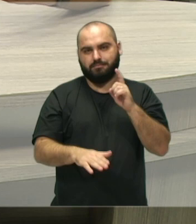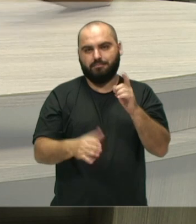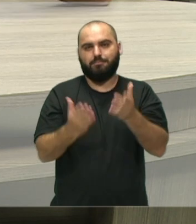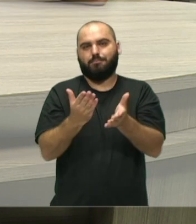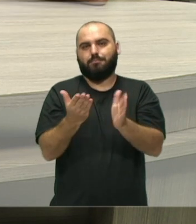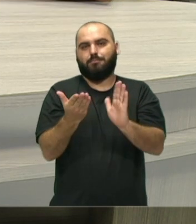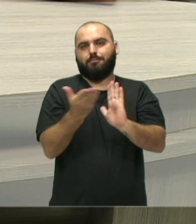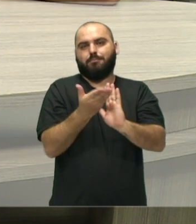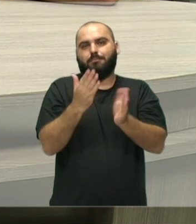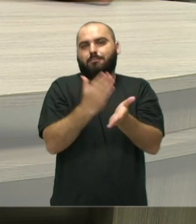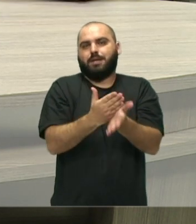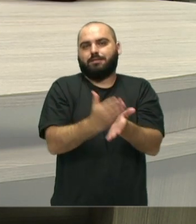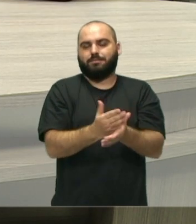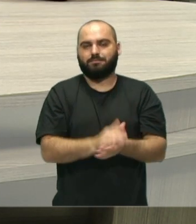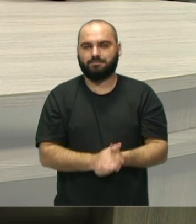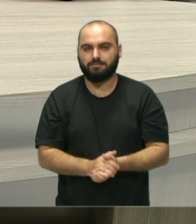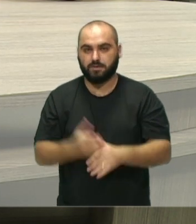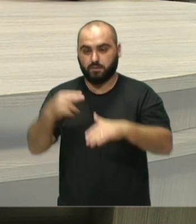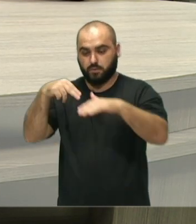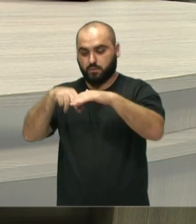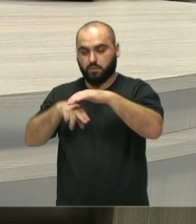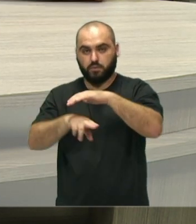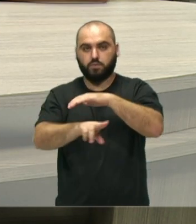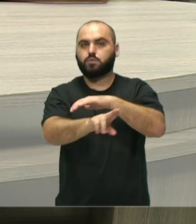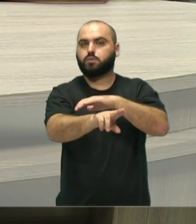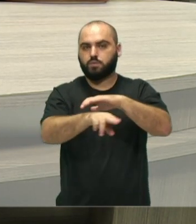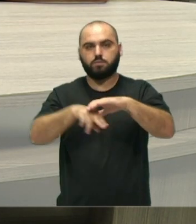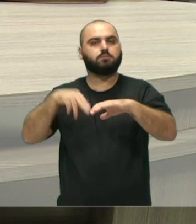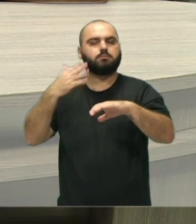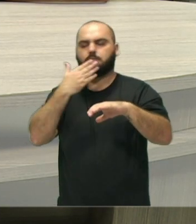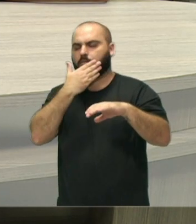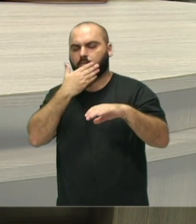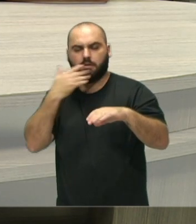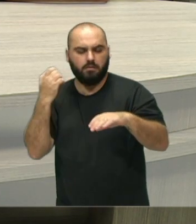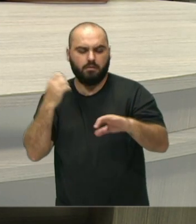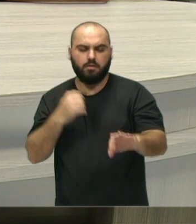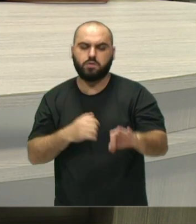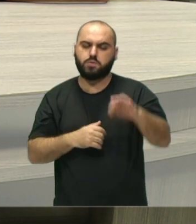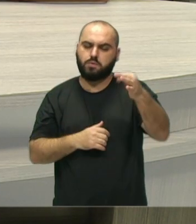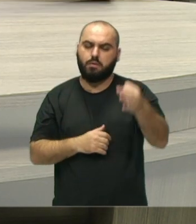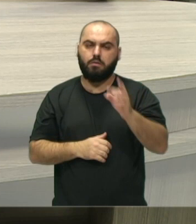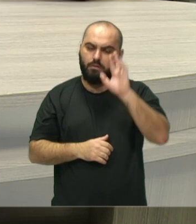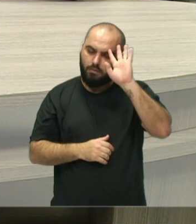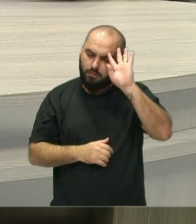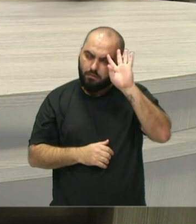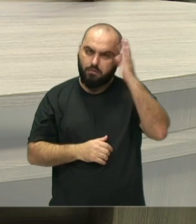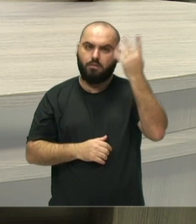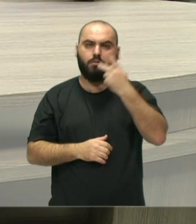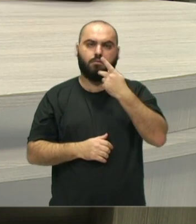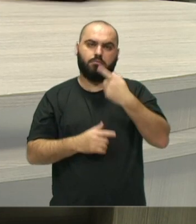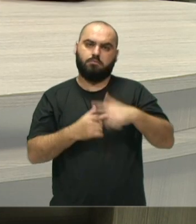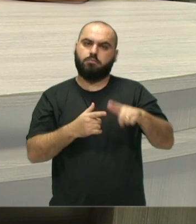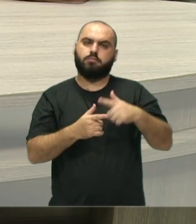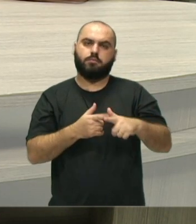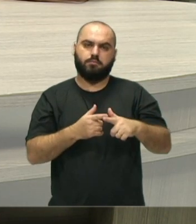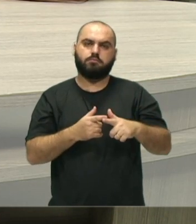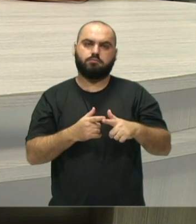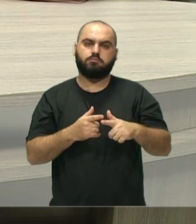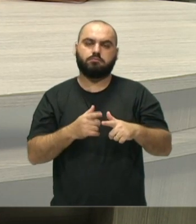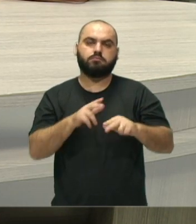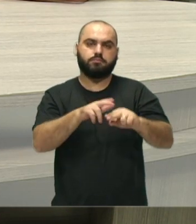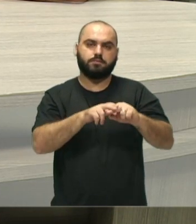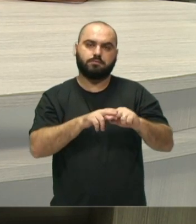ponte. Então, o túnel foi um dos fatores determinantes para a escolha da solução de túnel, foi a menor extensão de rampa